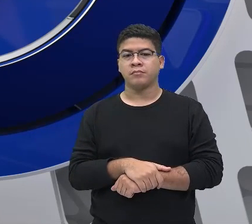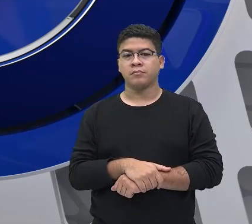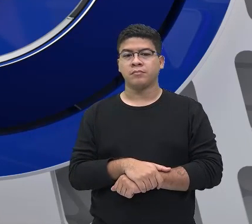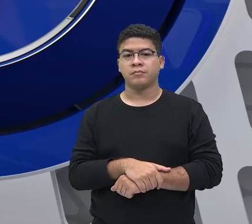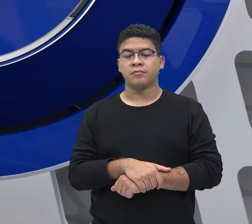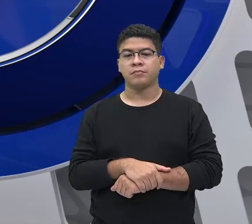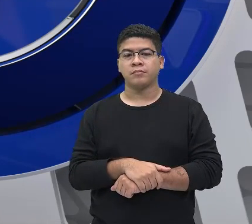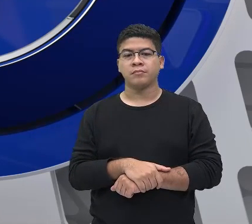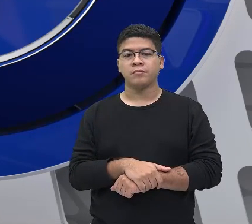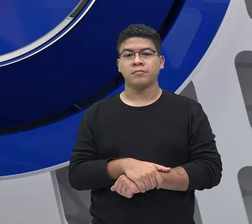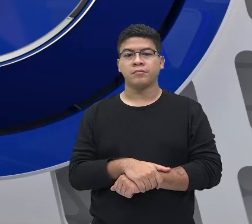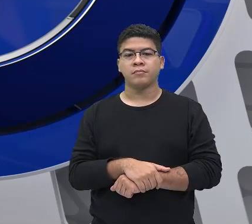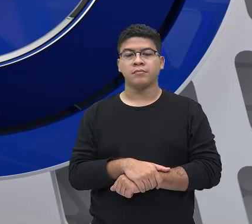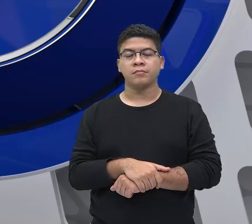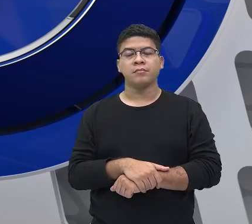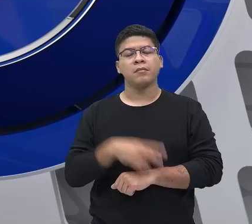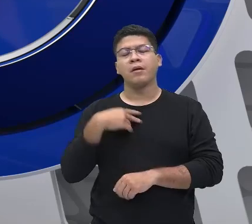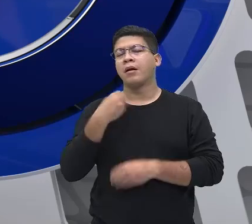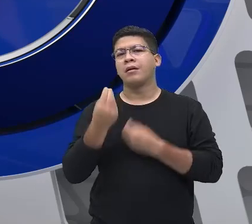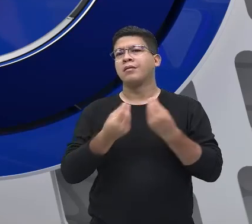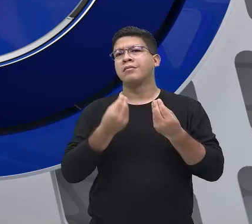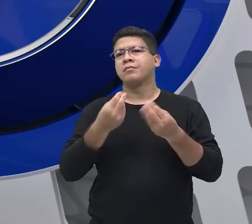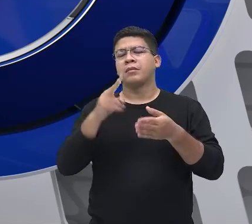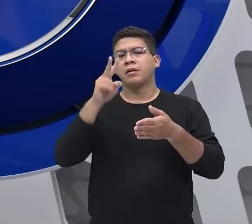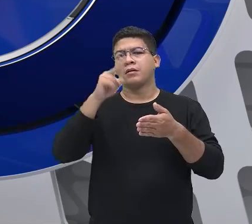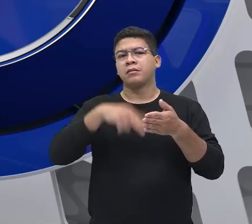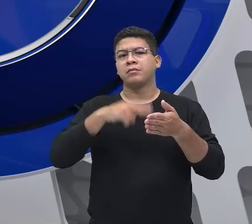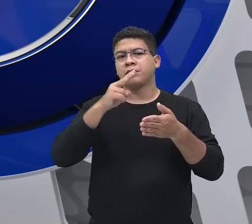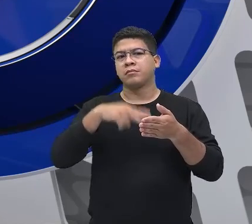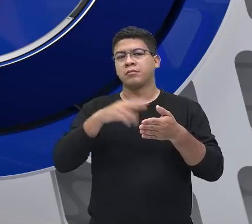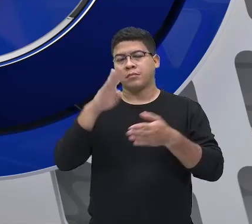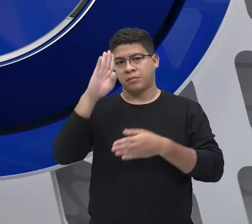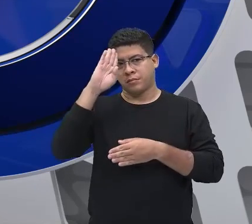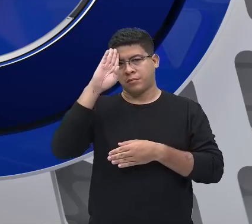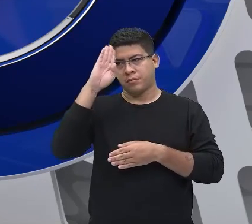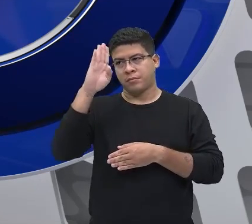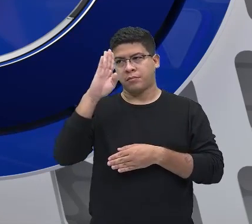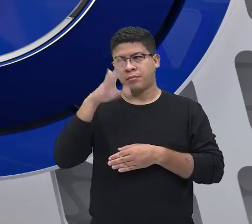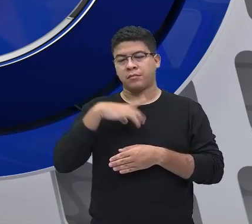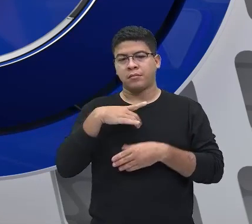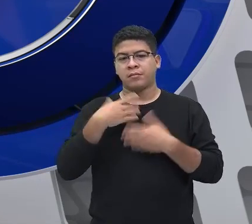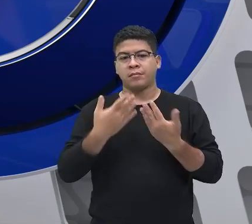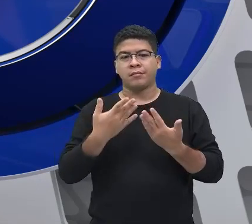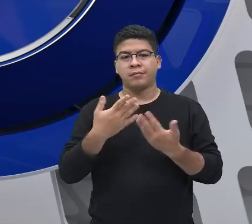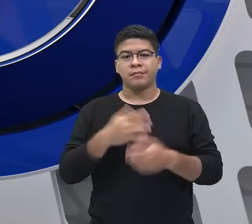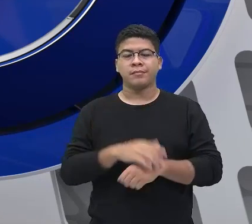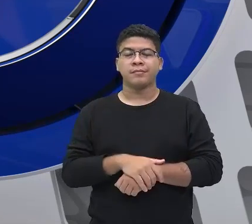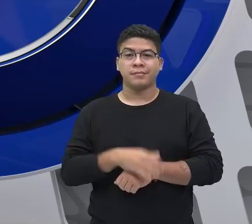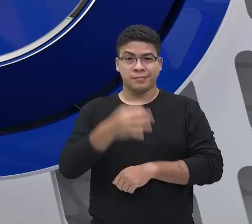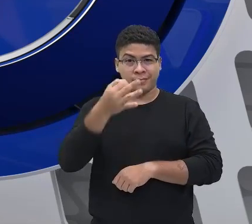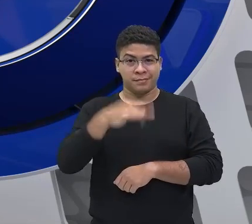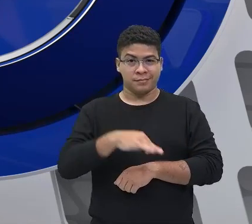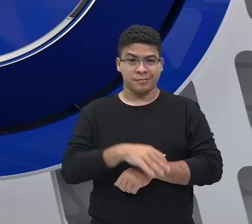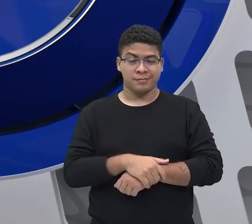de leitura skimming, que serve para quê? Para saber a ideia principal do nosso texto,